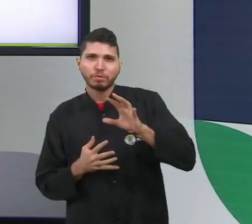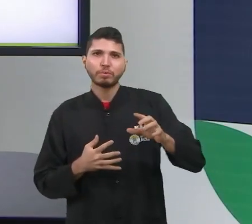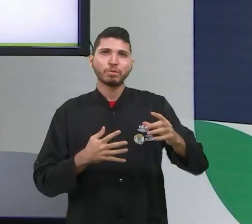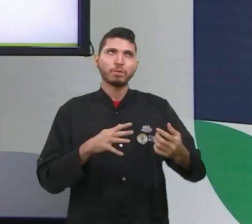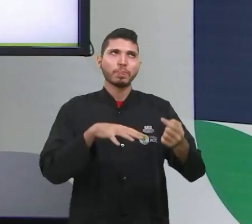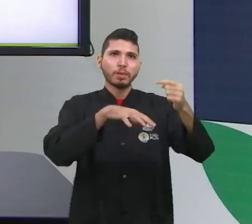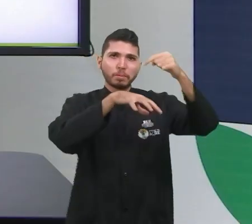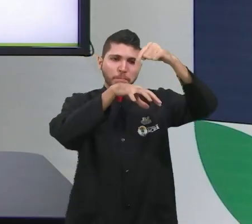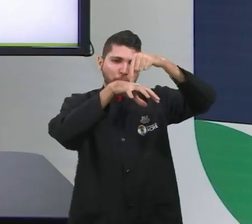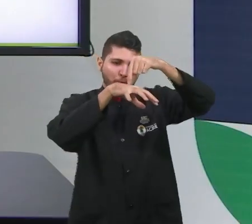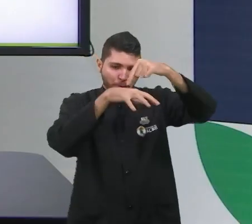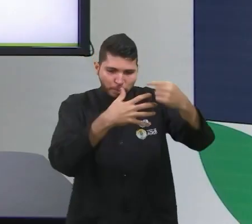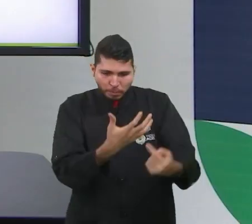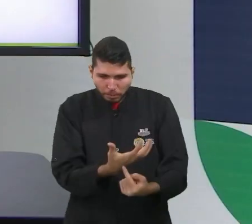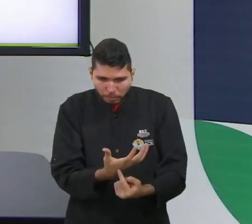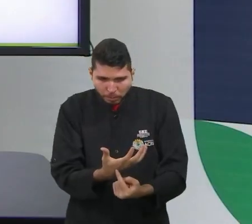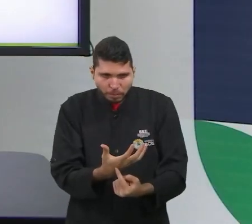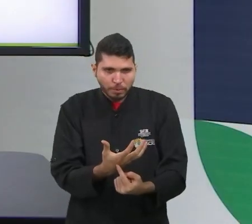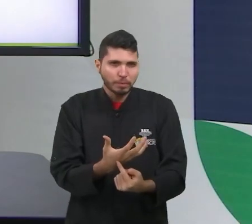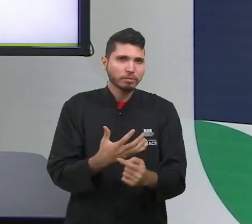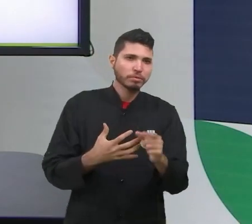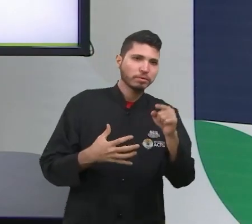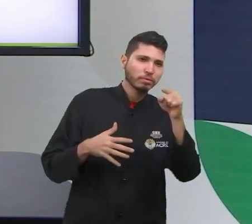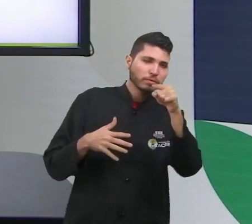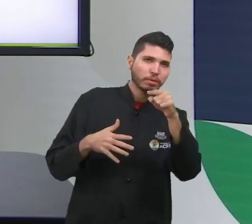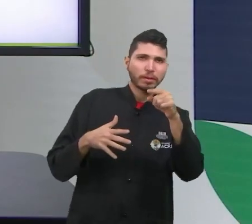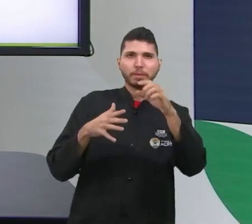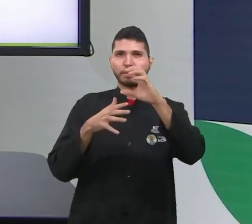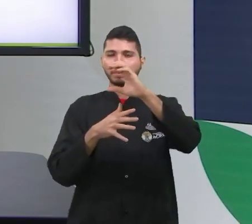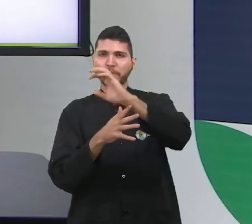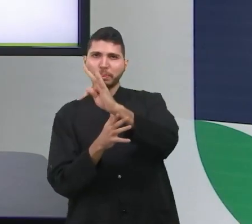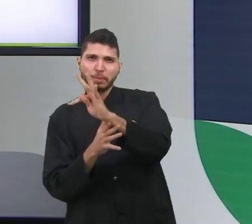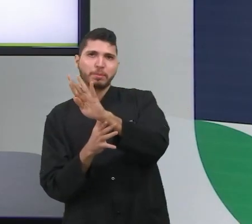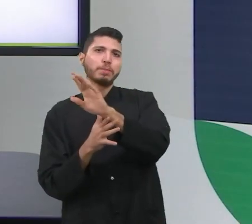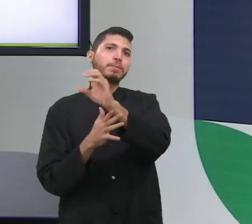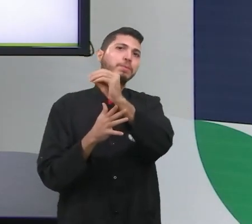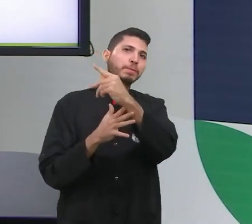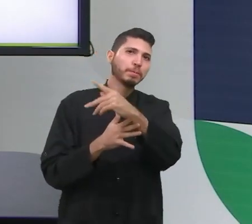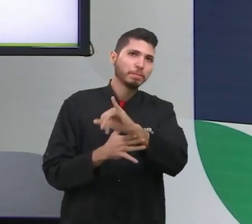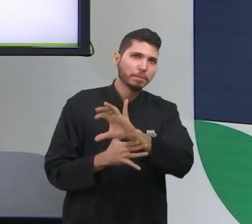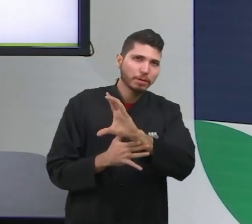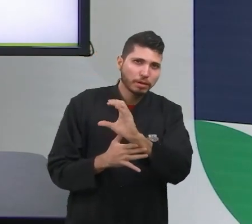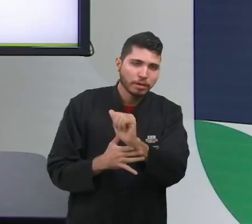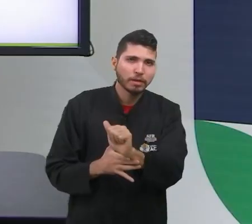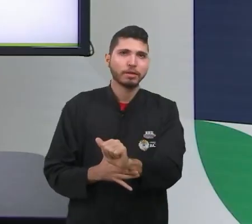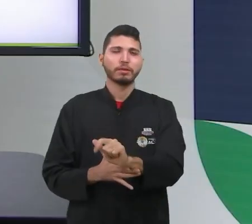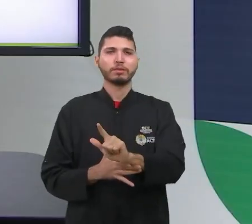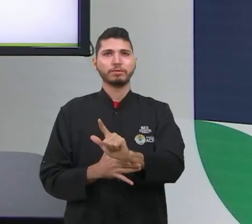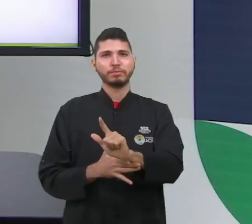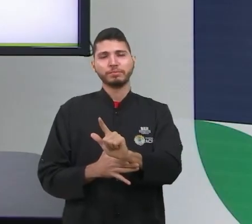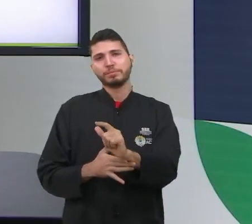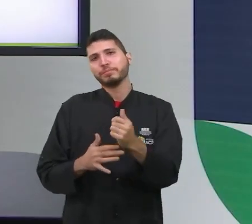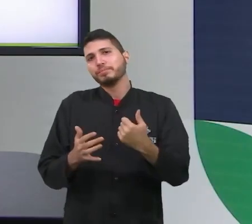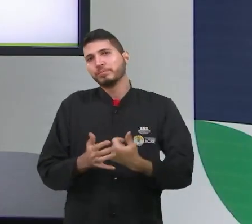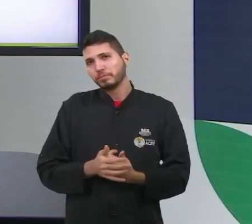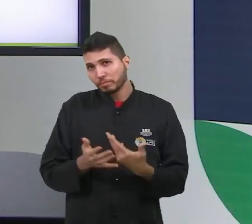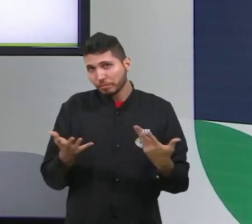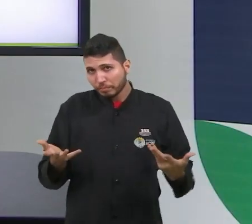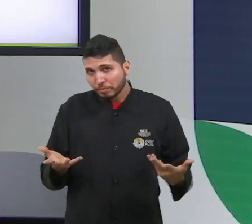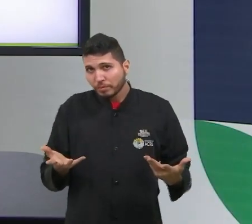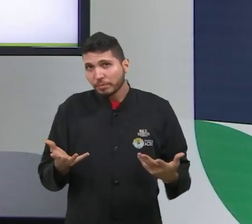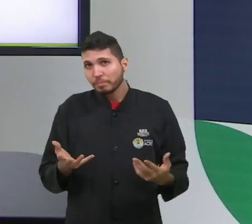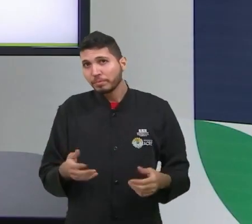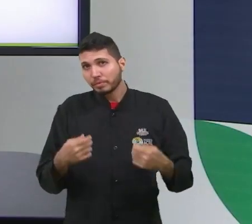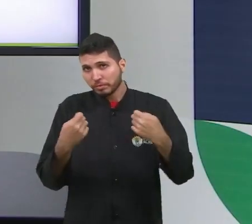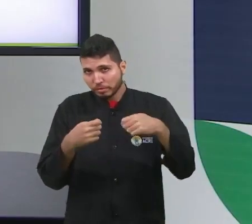gente precisa adquirir, né, esses conhecimentos para a gente poder conhecer o lugar onde moramos,